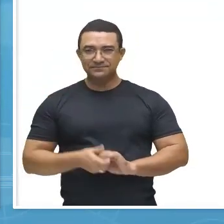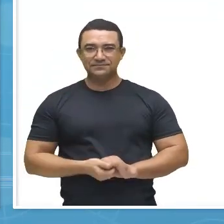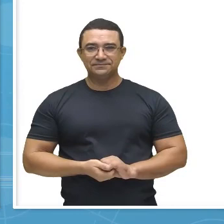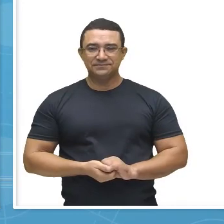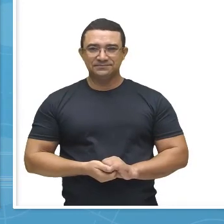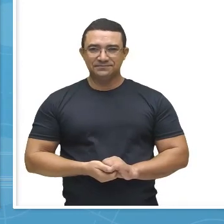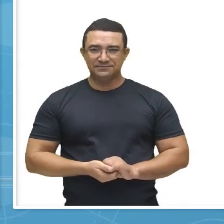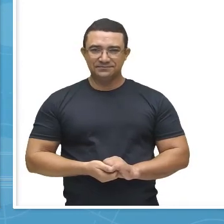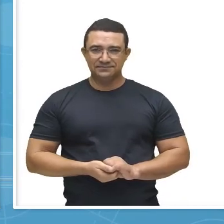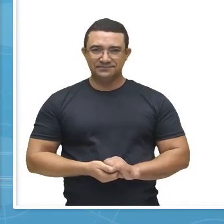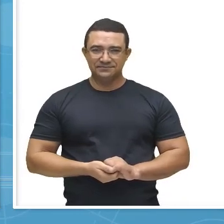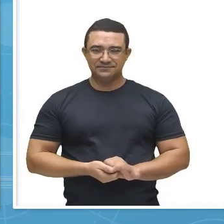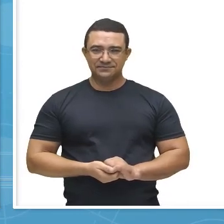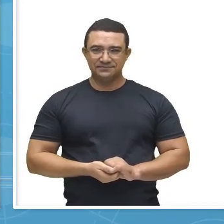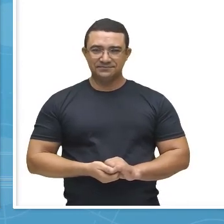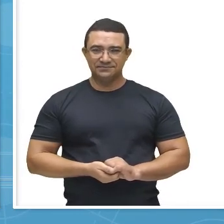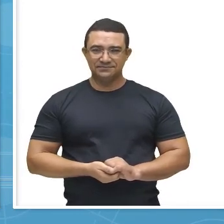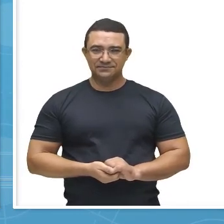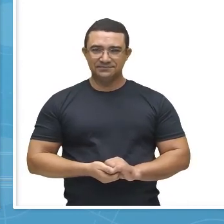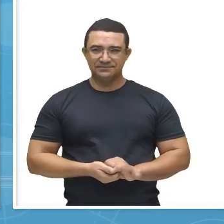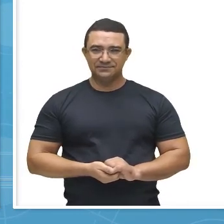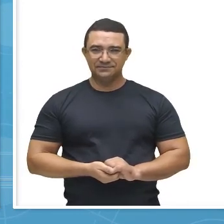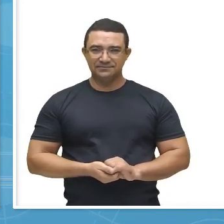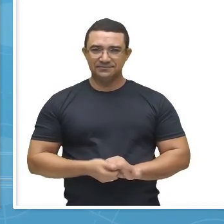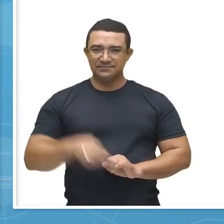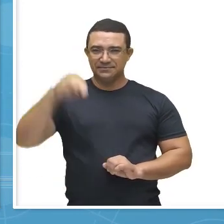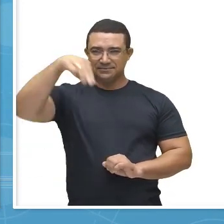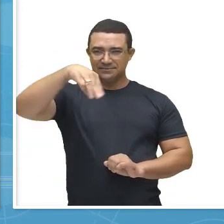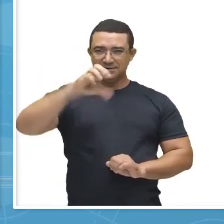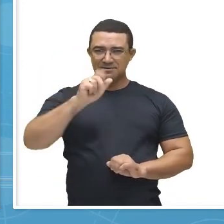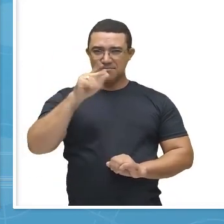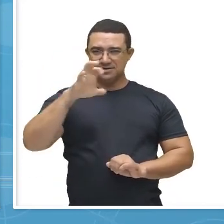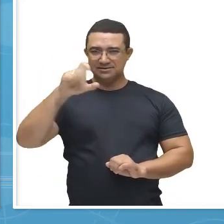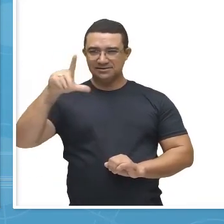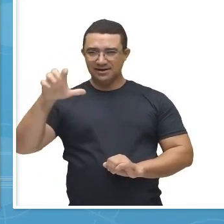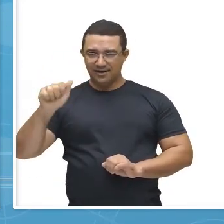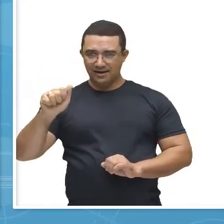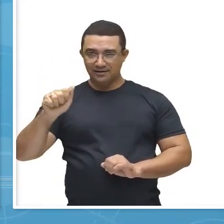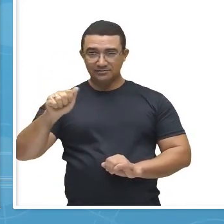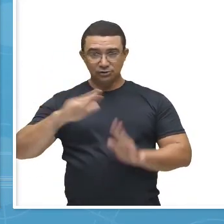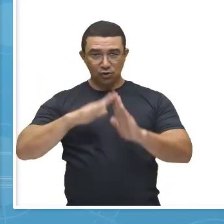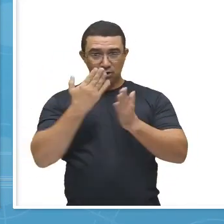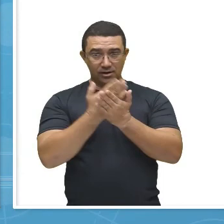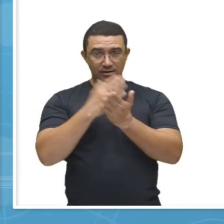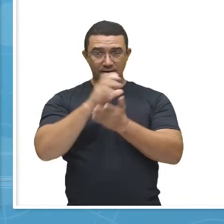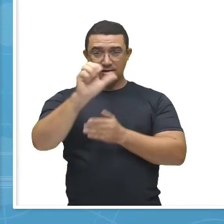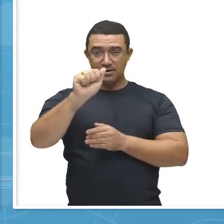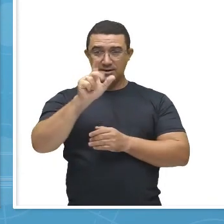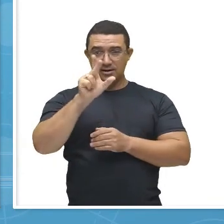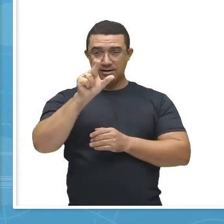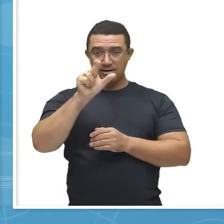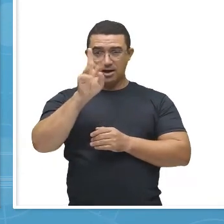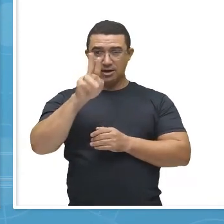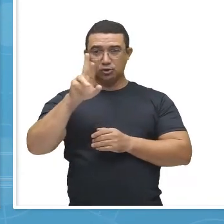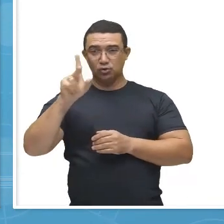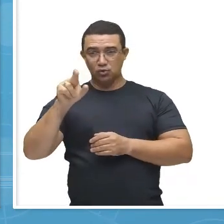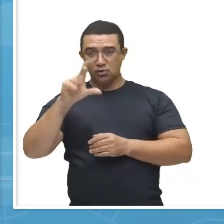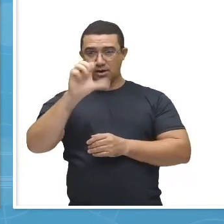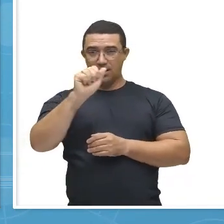né? Aí, a Marcela Vitória, da Escola Arthur Araújo,